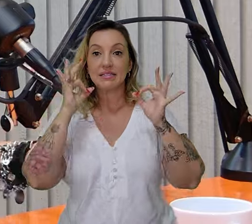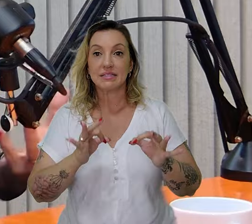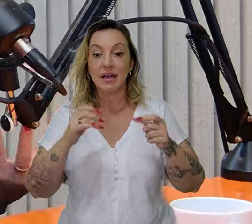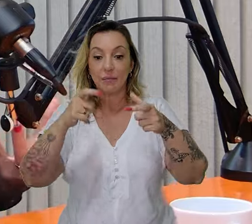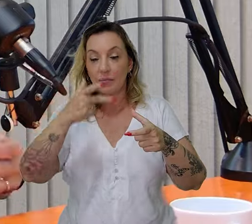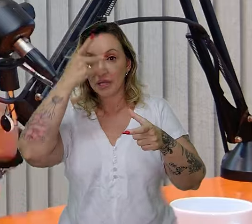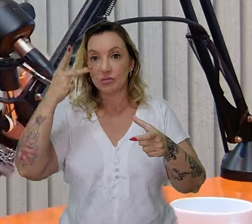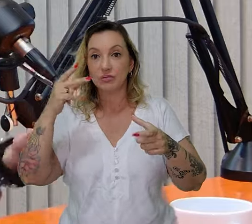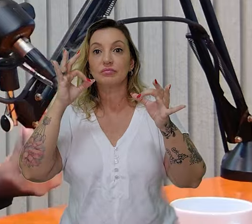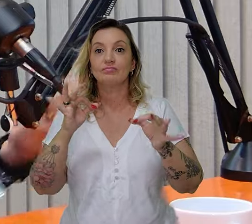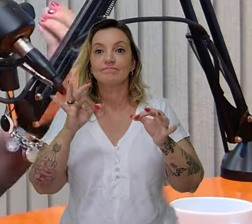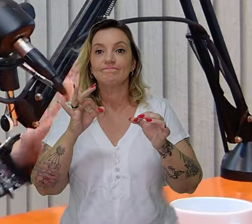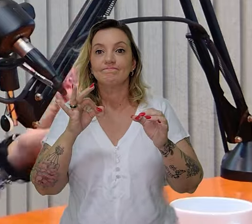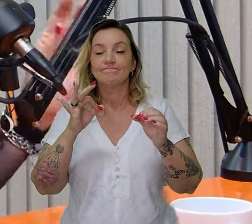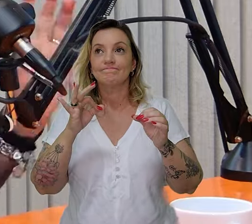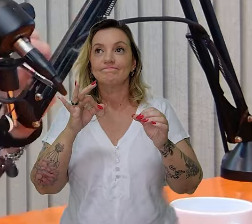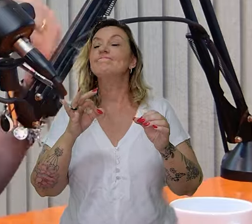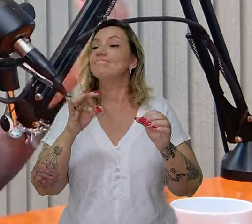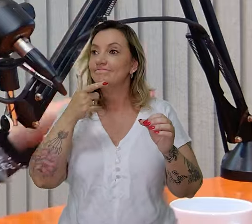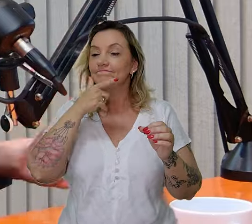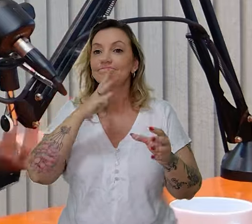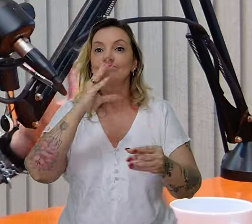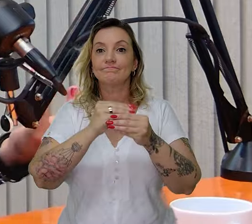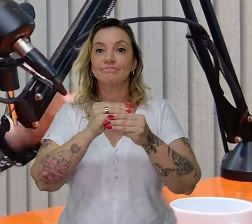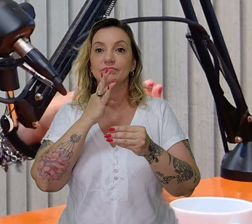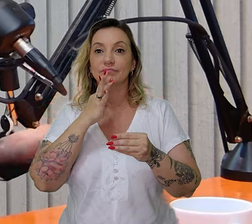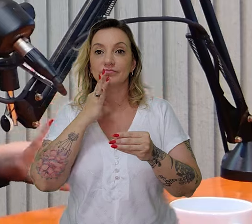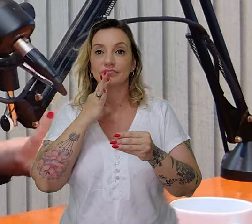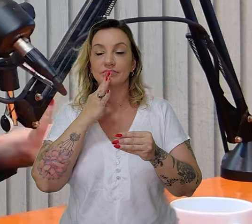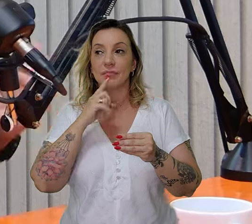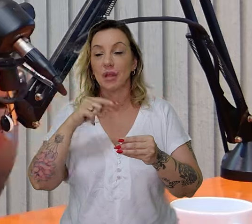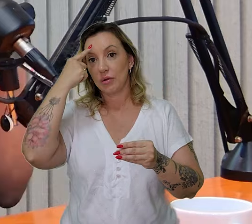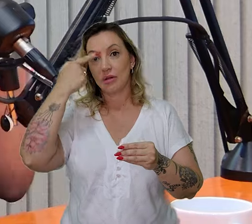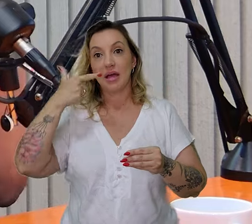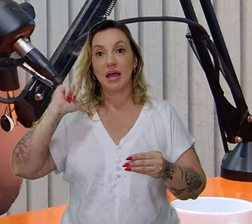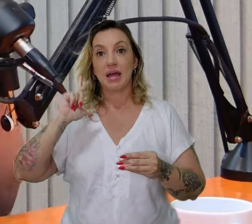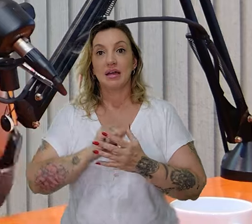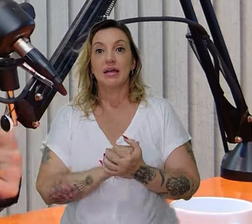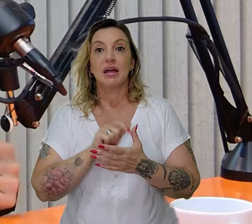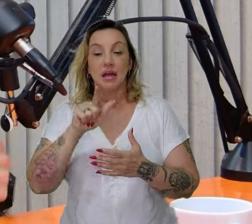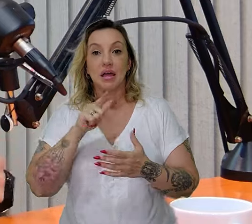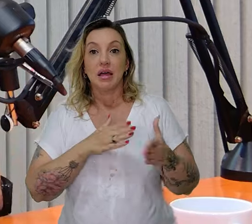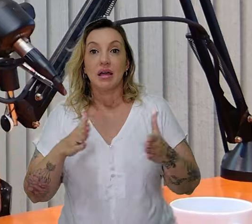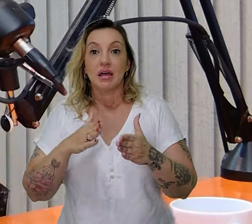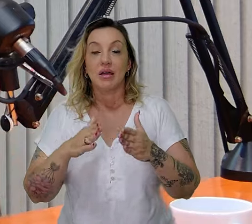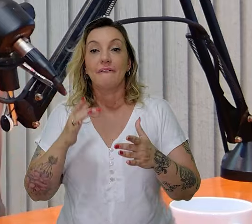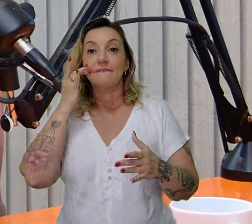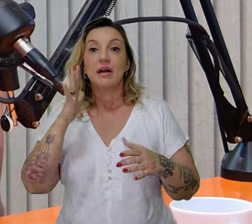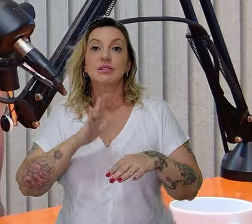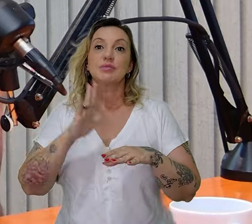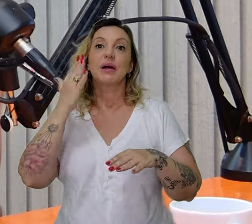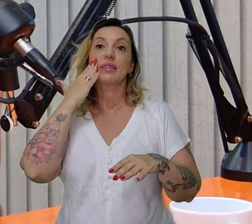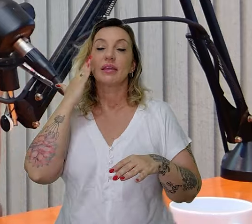pessoa certa quando você consegue achar aquela pessoa que soma conhecimentos que são inusitados eu acho que esse é um caminho muito mais